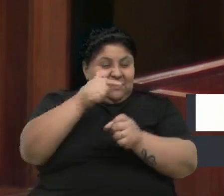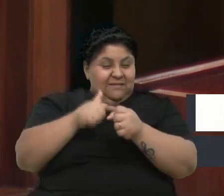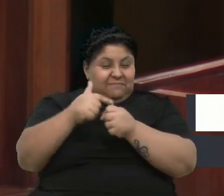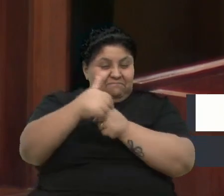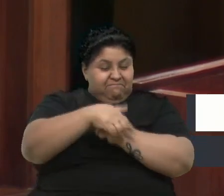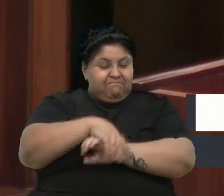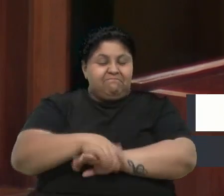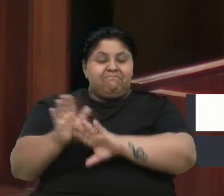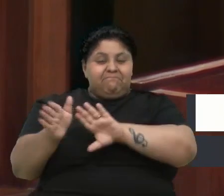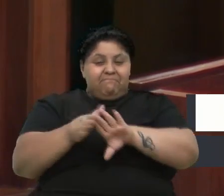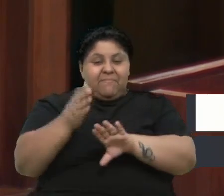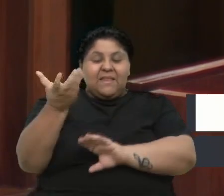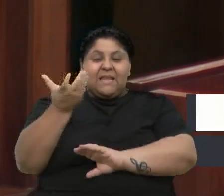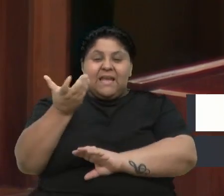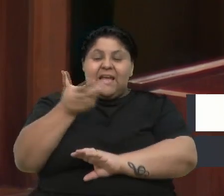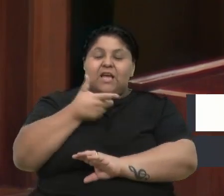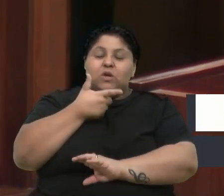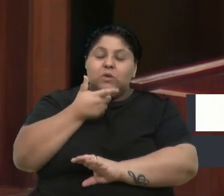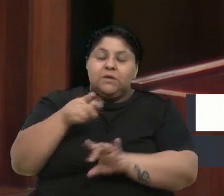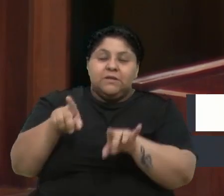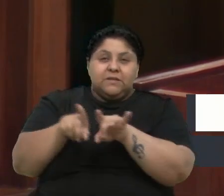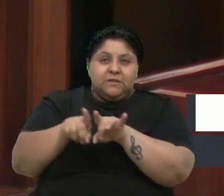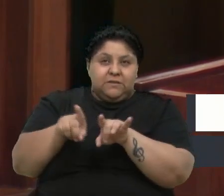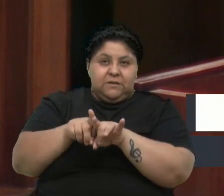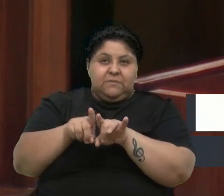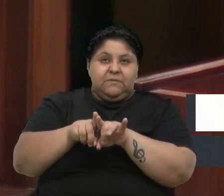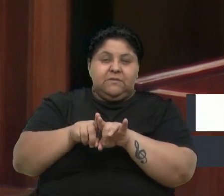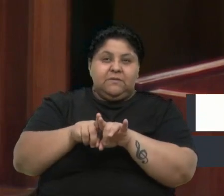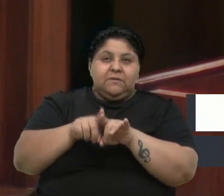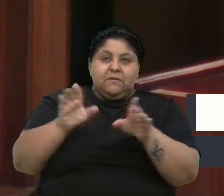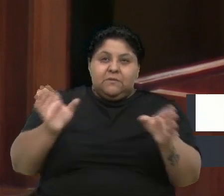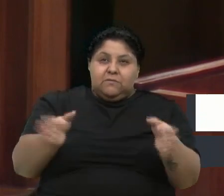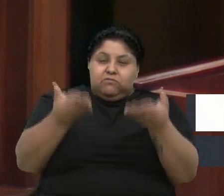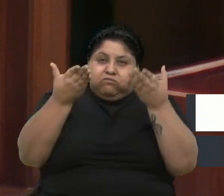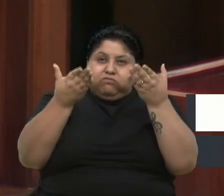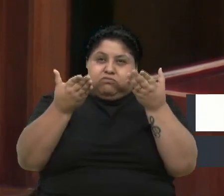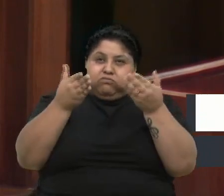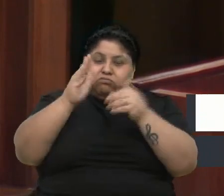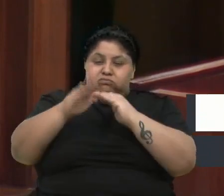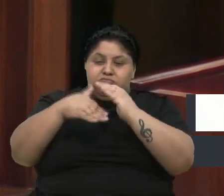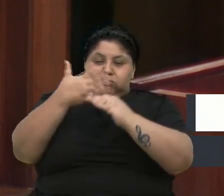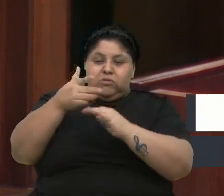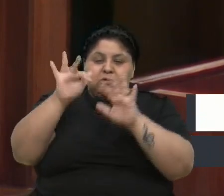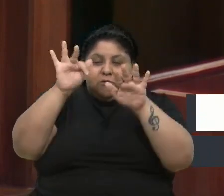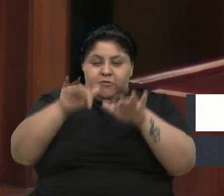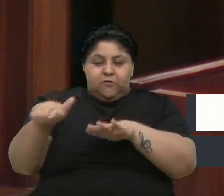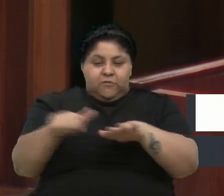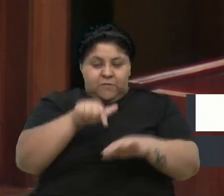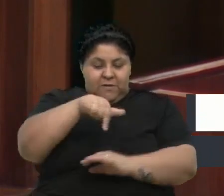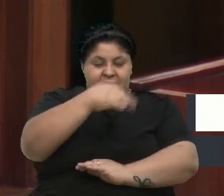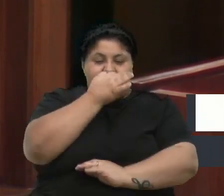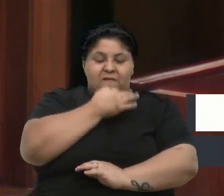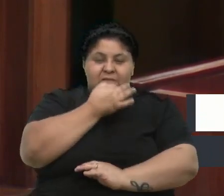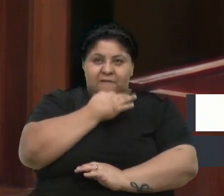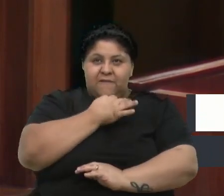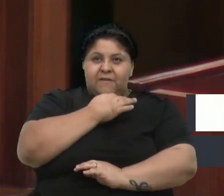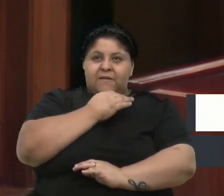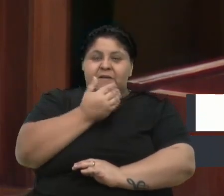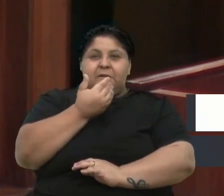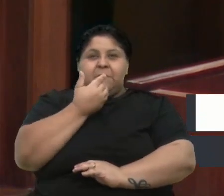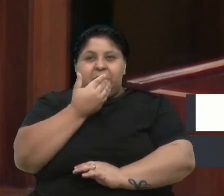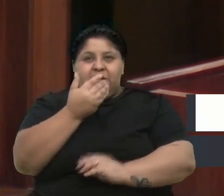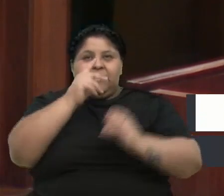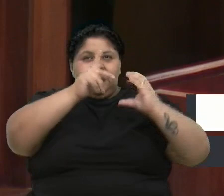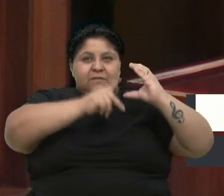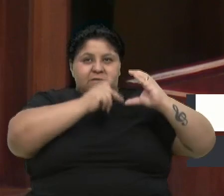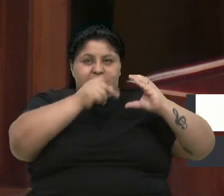quero, vereador Felipe, destacar um evento que vai acontecer no próximo final de semana aqui em Caxias do Sul, e peço que a TV